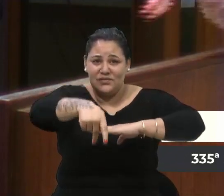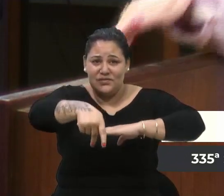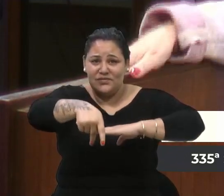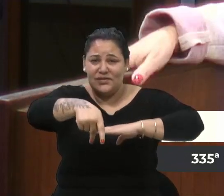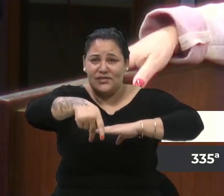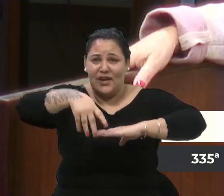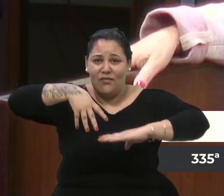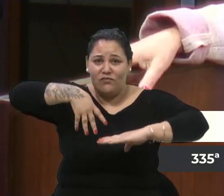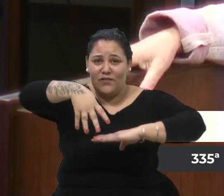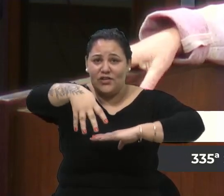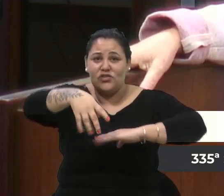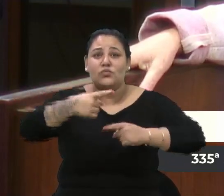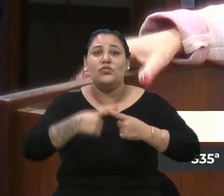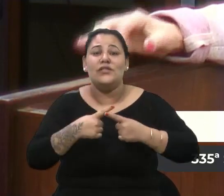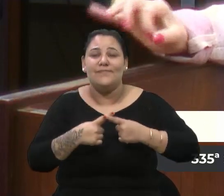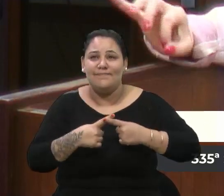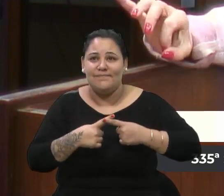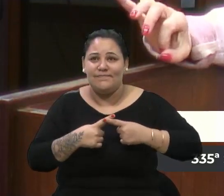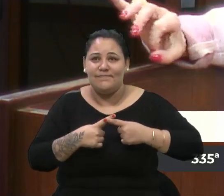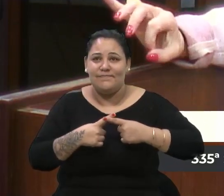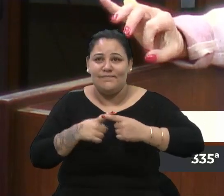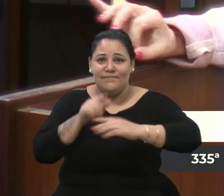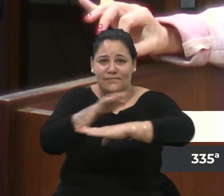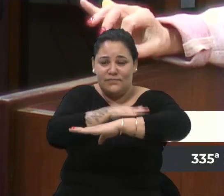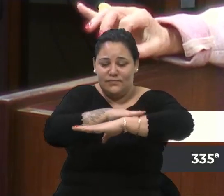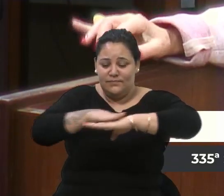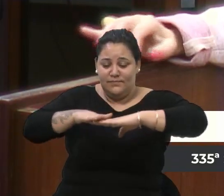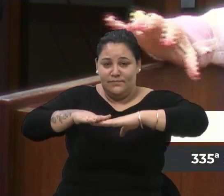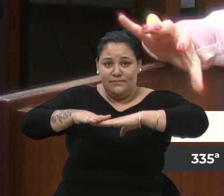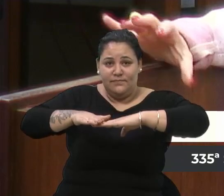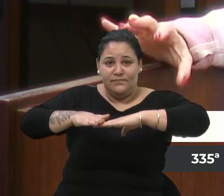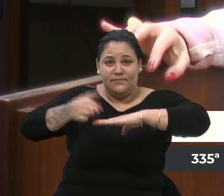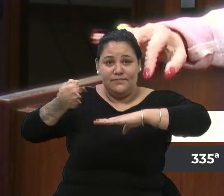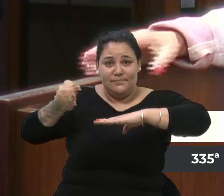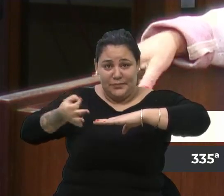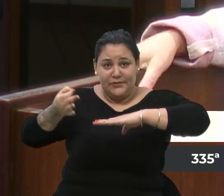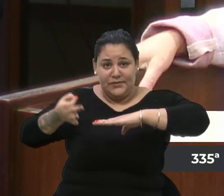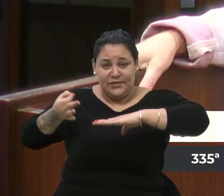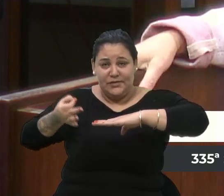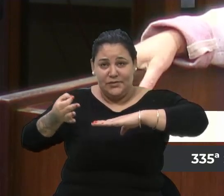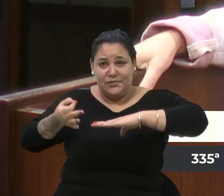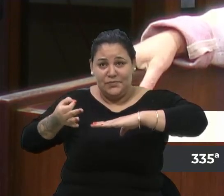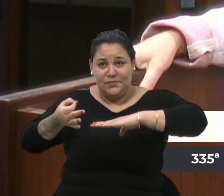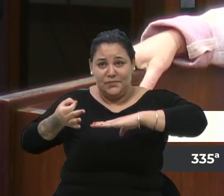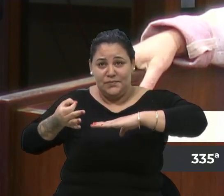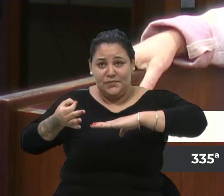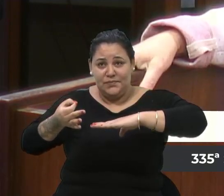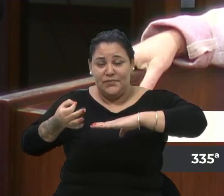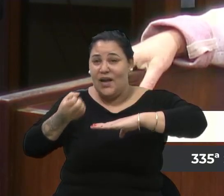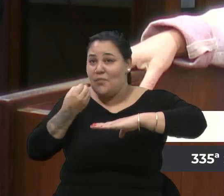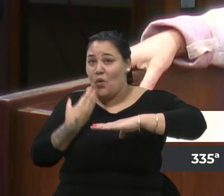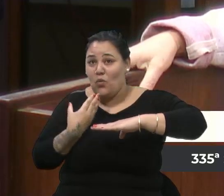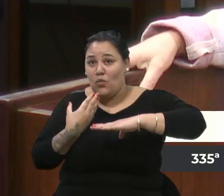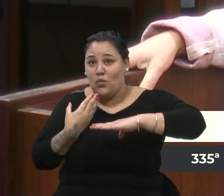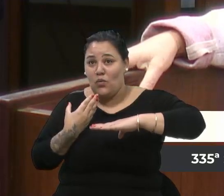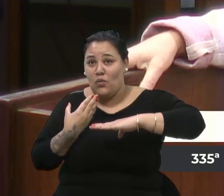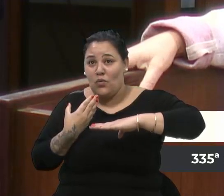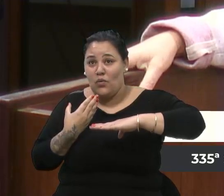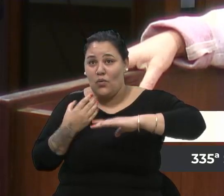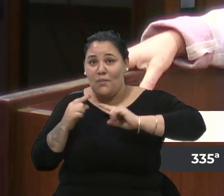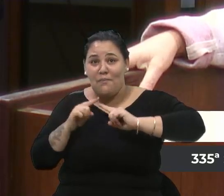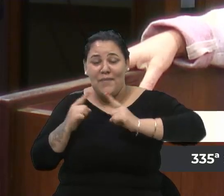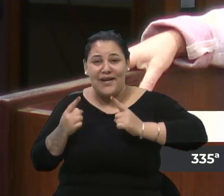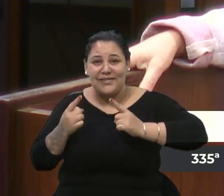faixa ali, porque o asfalto está perfeito, né? Por enquanto é um asfalto muito bom, mas os